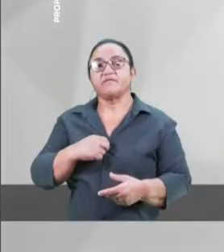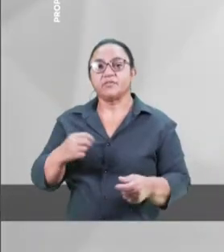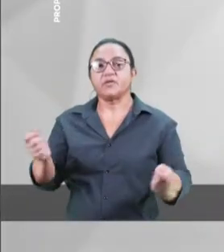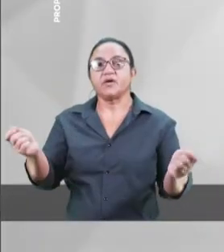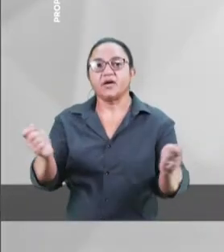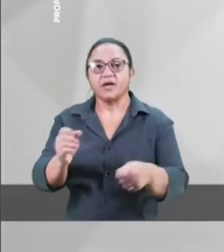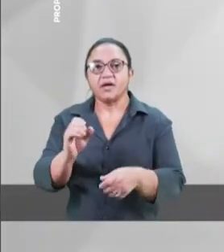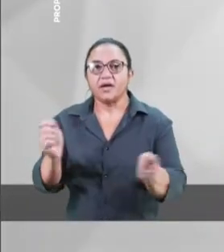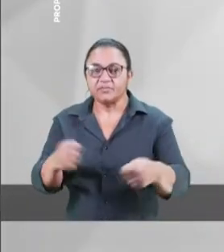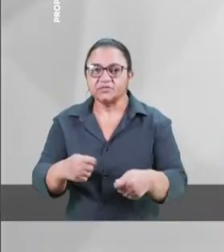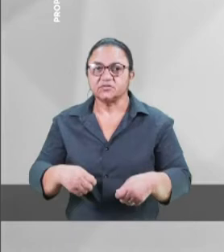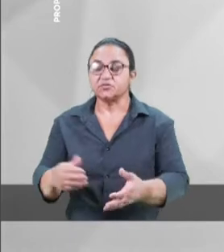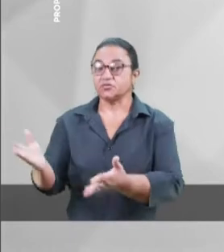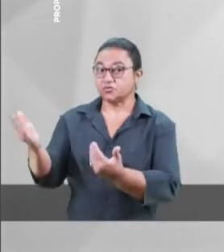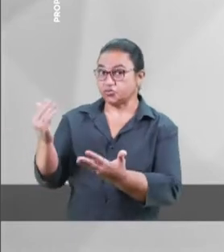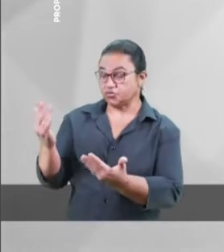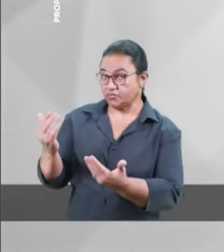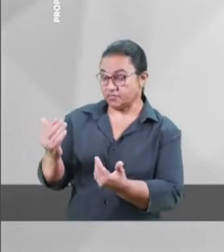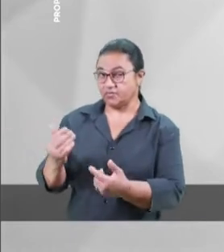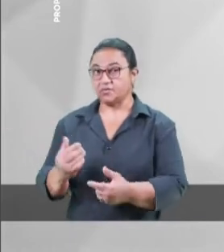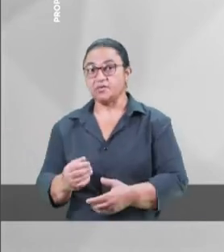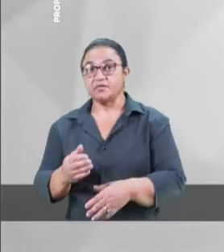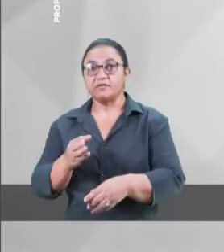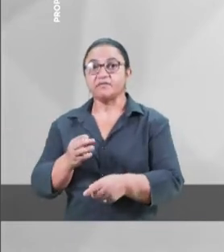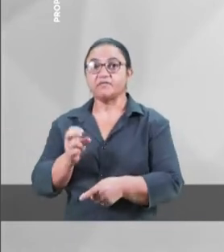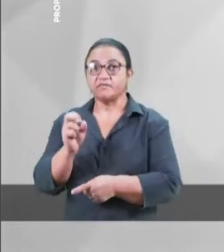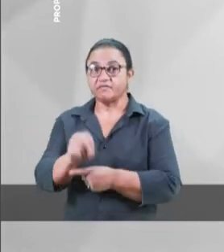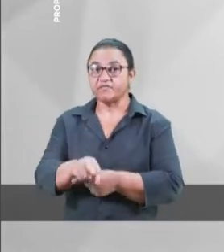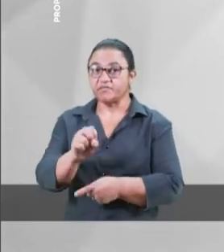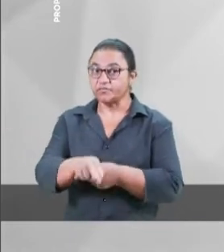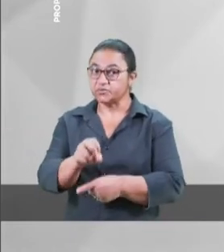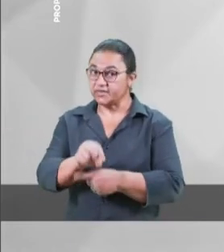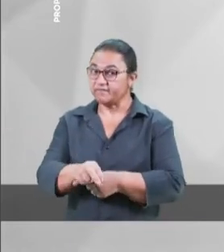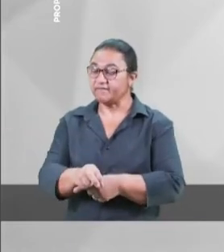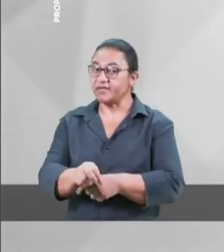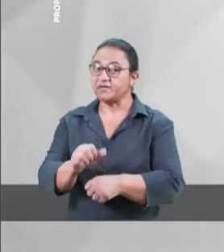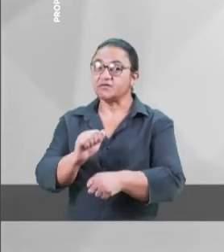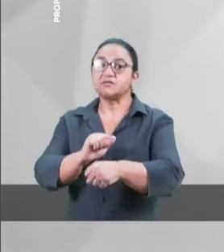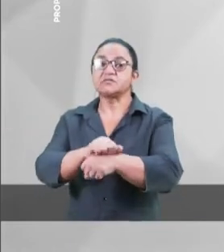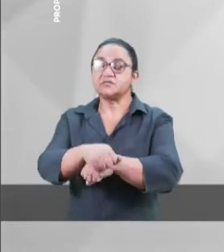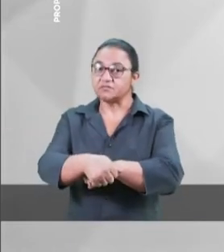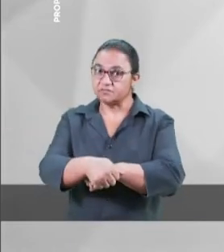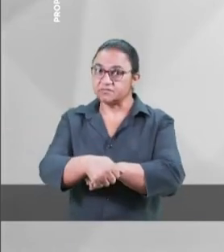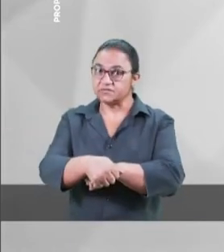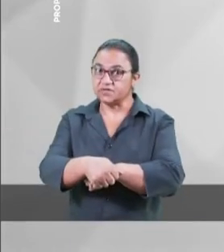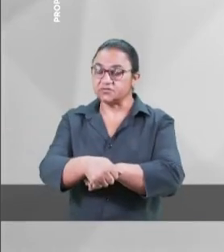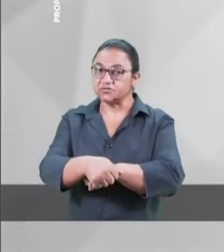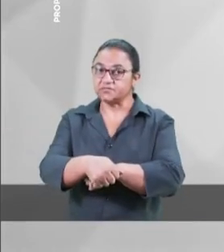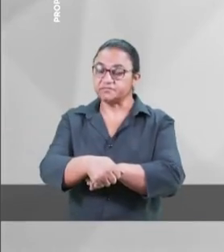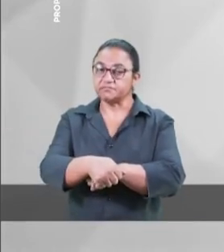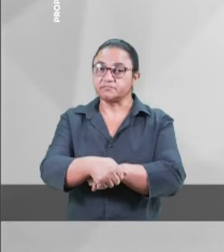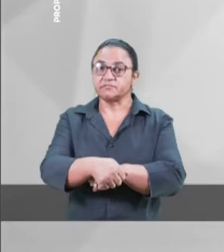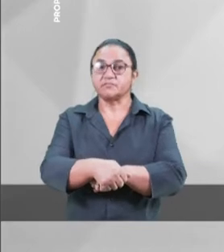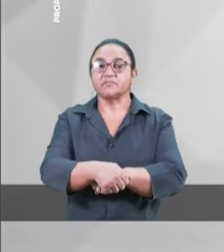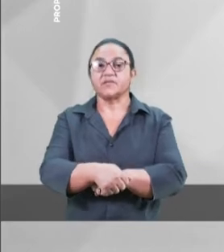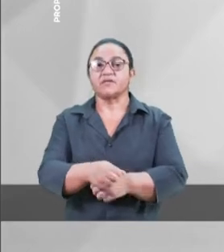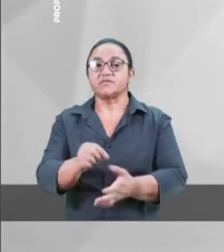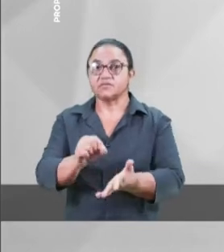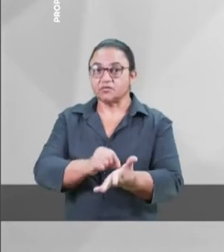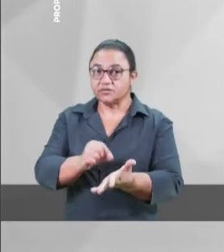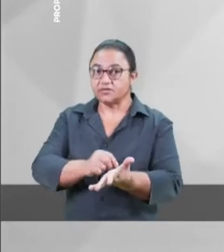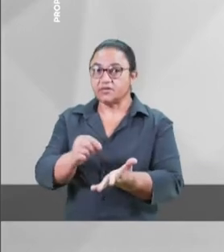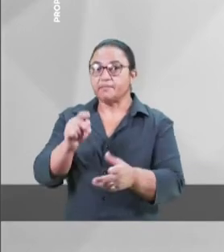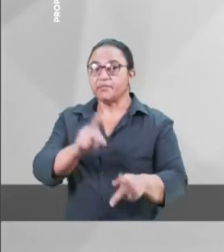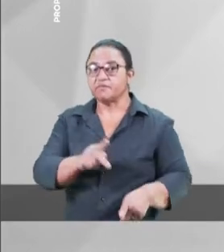Com ele, vamos capacitar centenas de jovens que passarão a ter condições de disputar vagas em